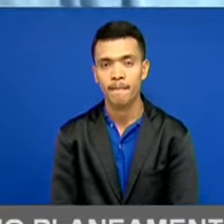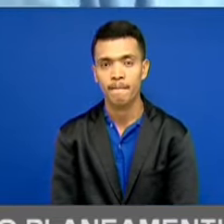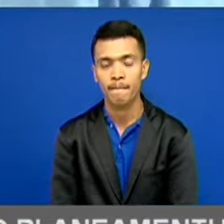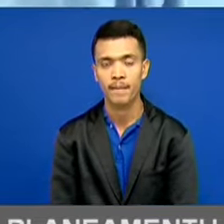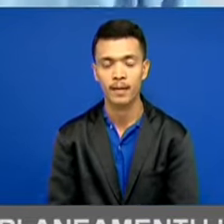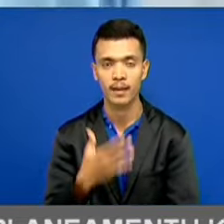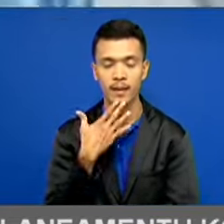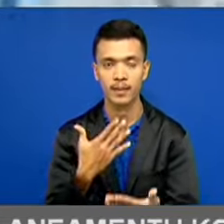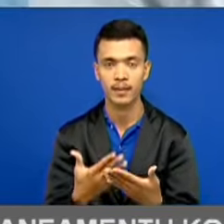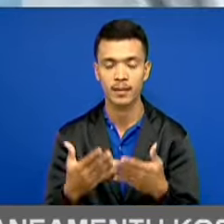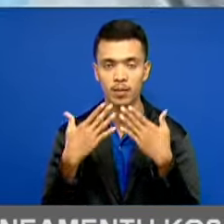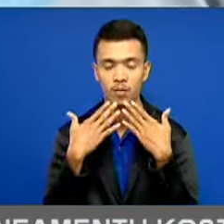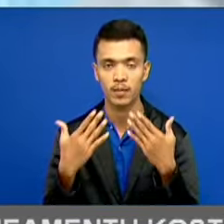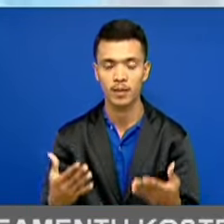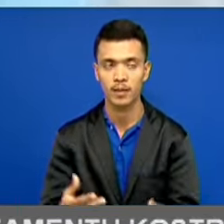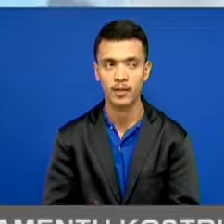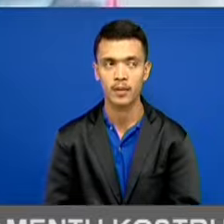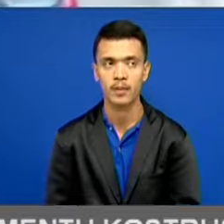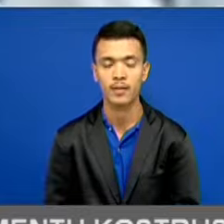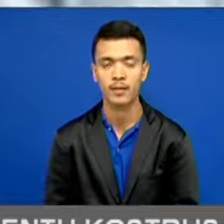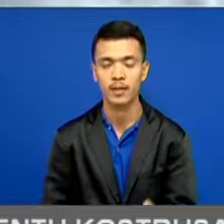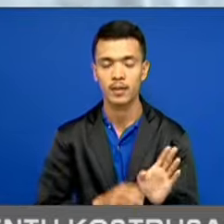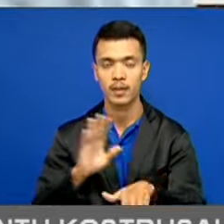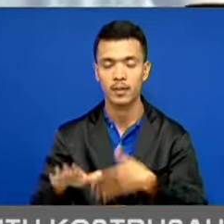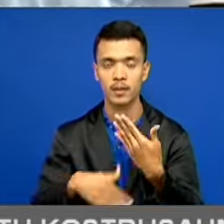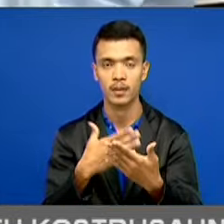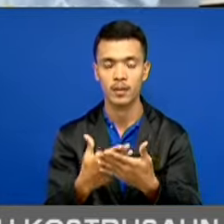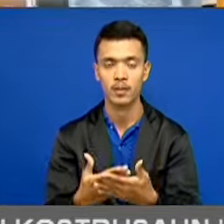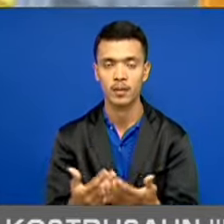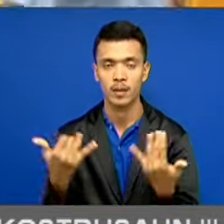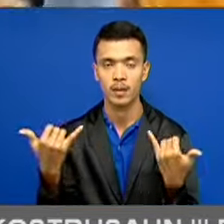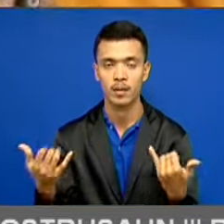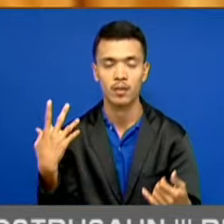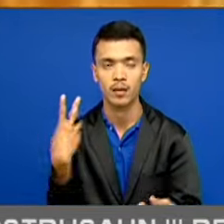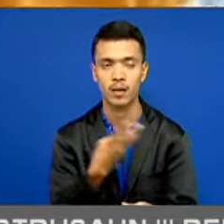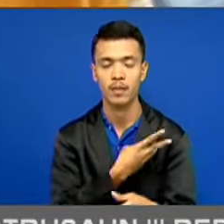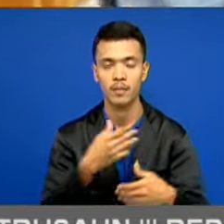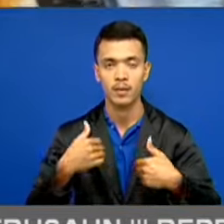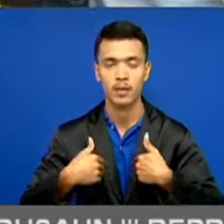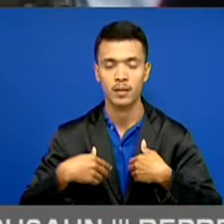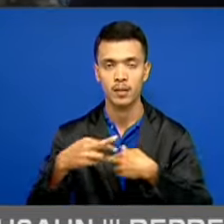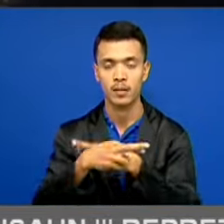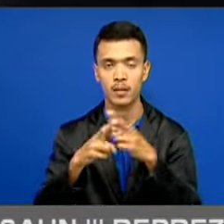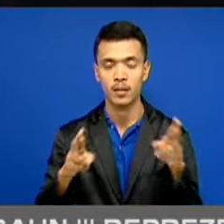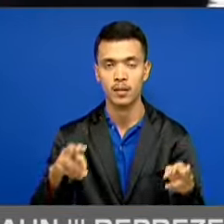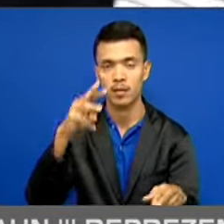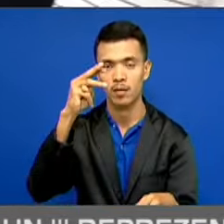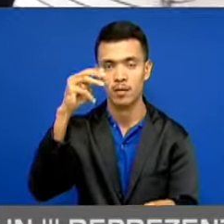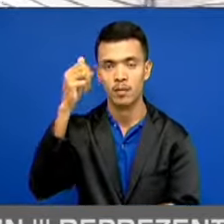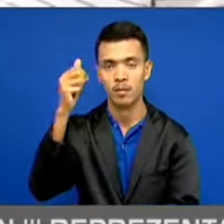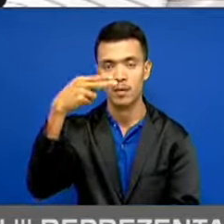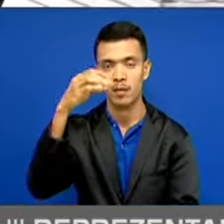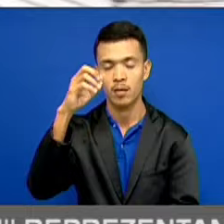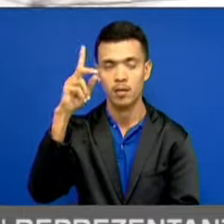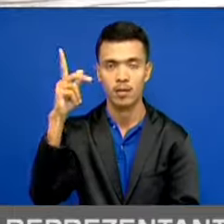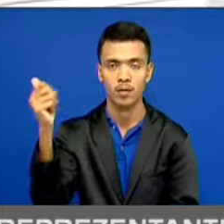Obrigado por ver o meu estúdio central, RTTLK e Colidide. Ouvintes no telespectadores, da hora, na minha sala, uma roca, onde atualiza, vai ter que ser a